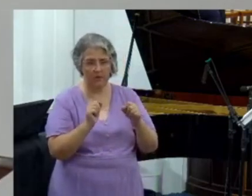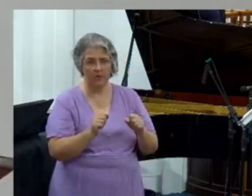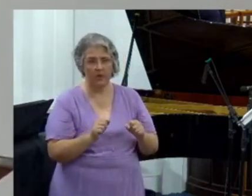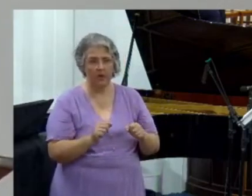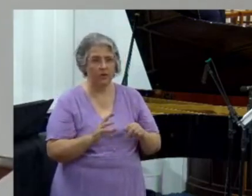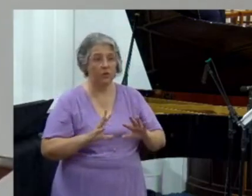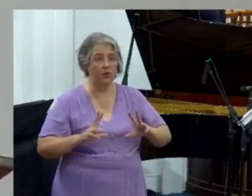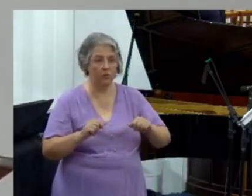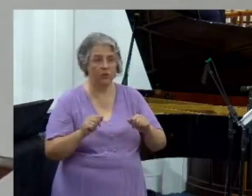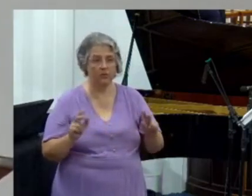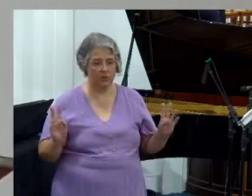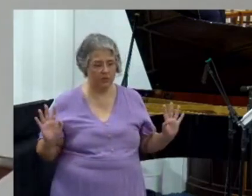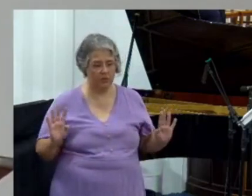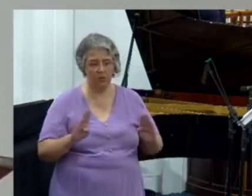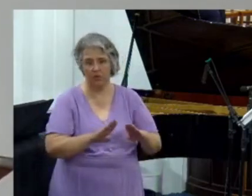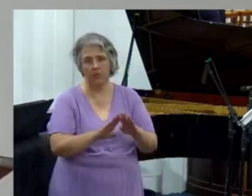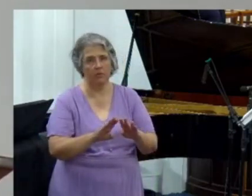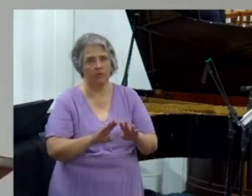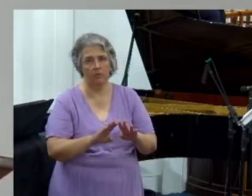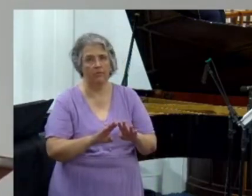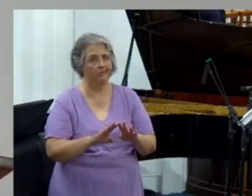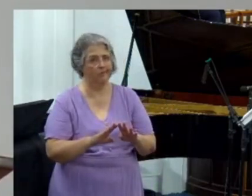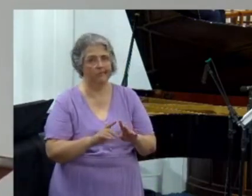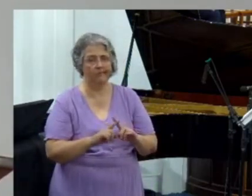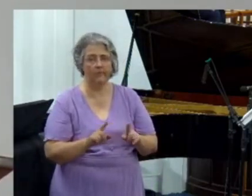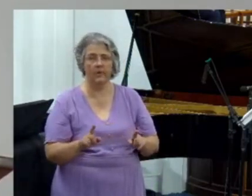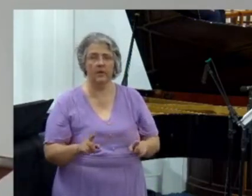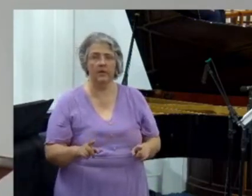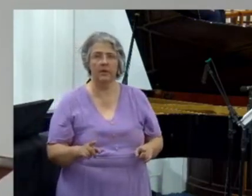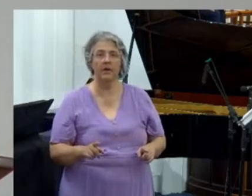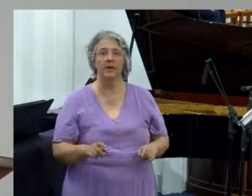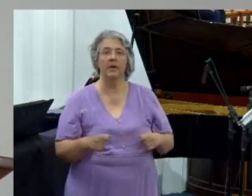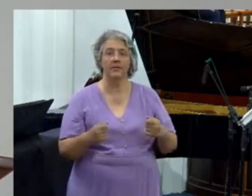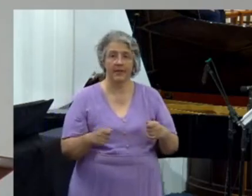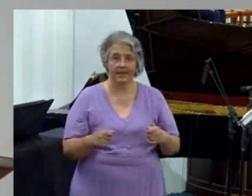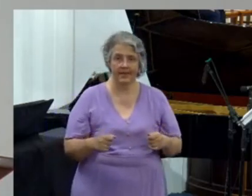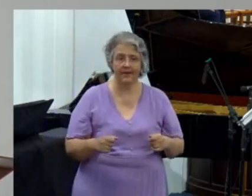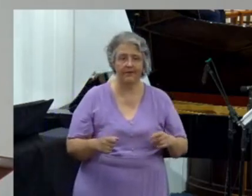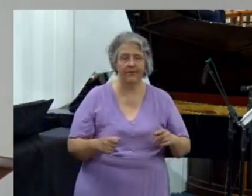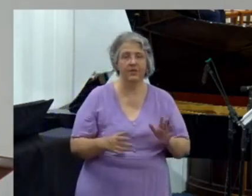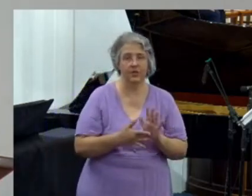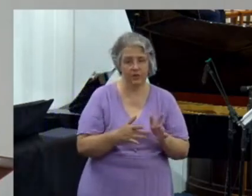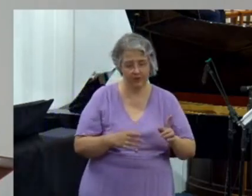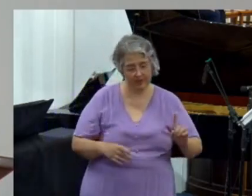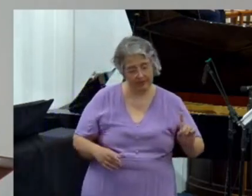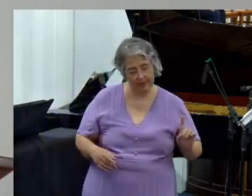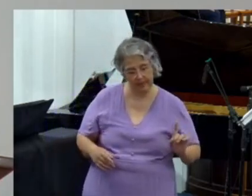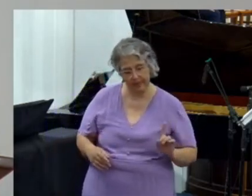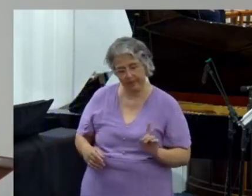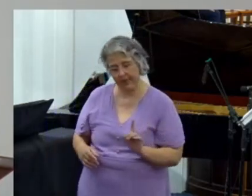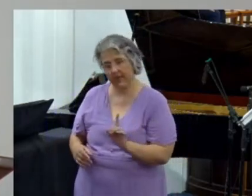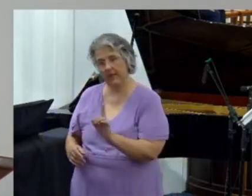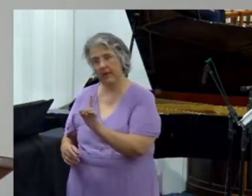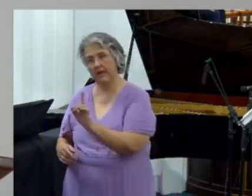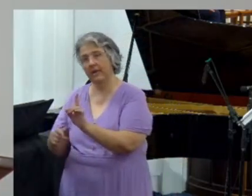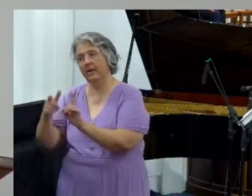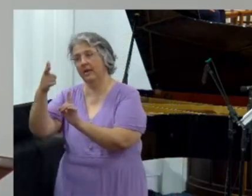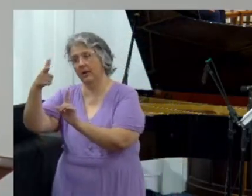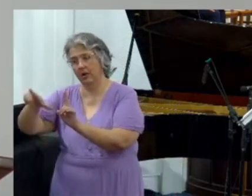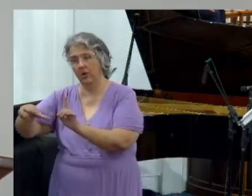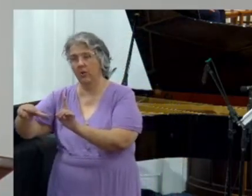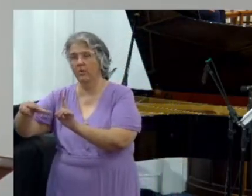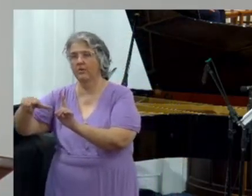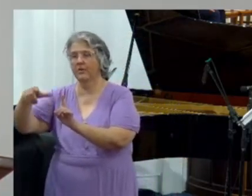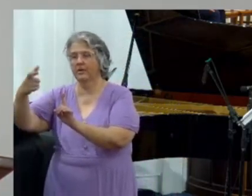muitos peregrinos fazerem isso, outra diferença é Cristo Jesus fazer um movimento de sair da cidade e ir para uma montanha,